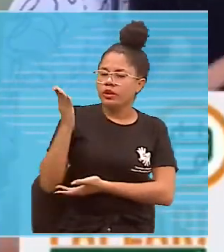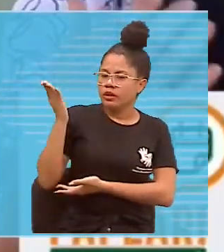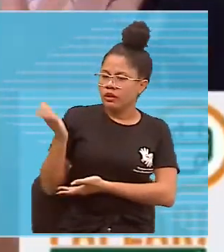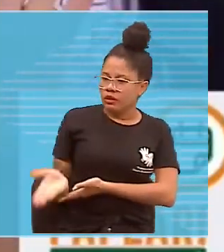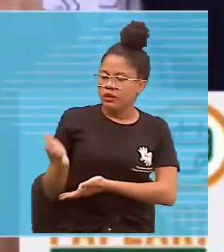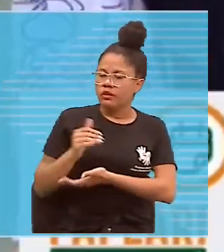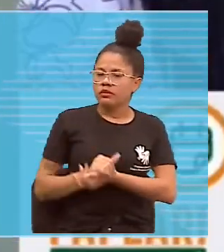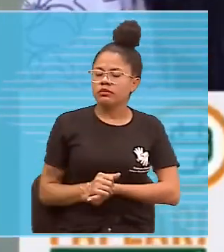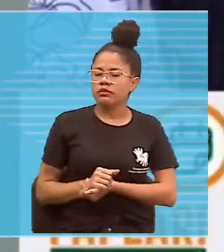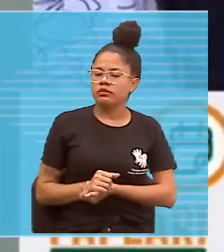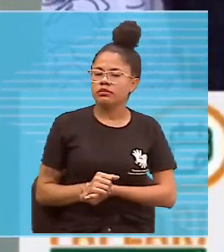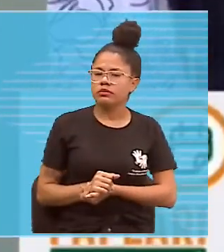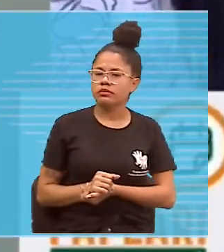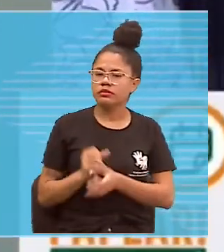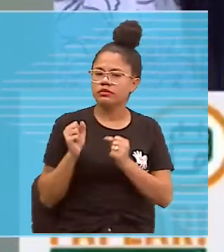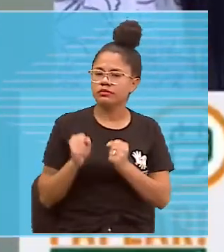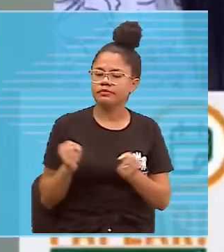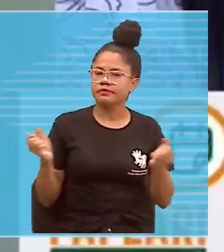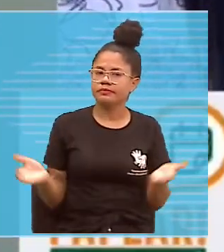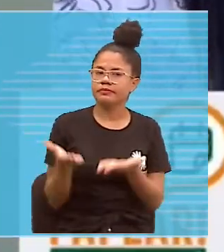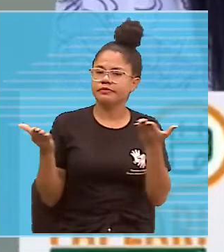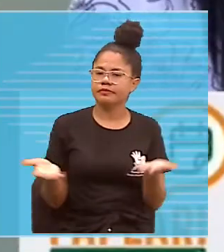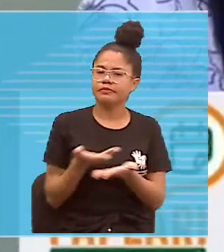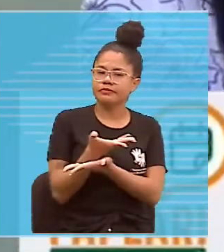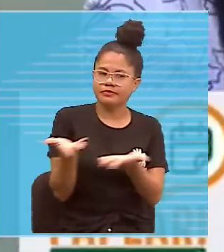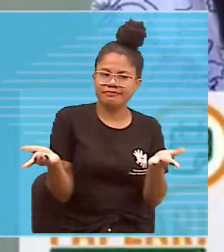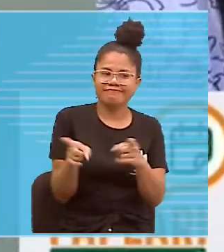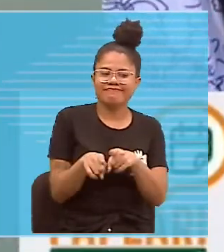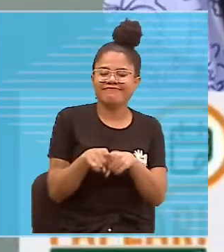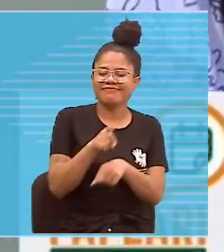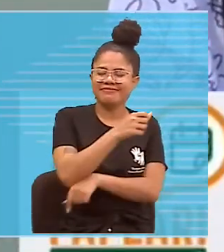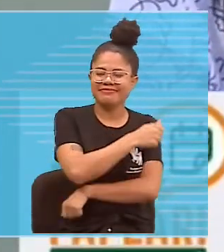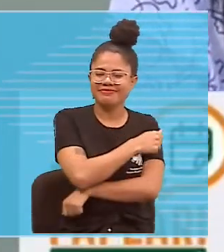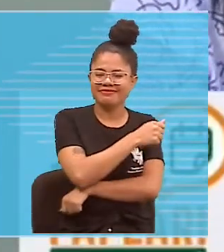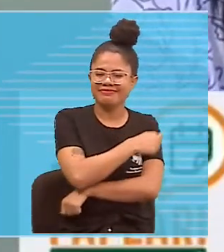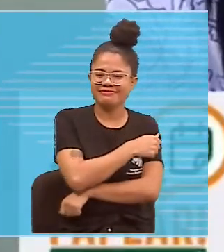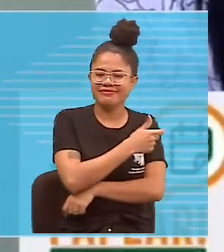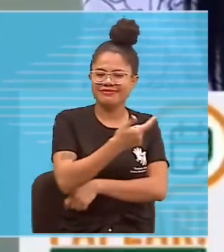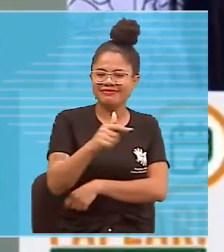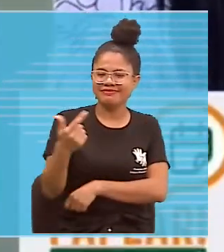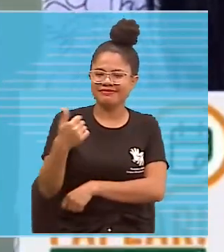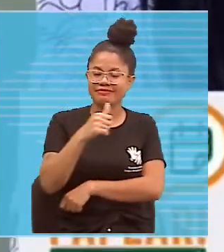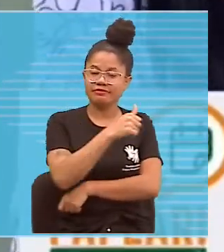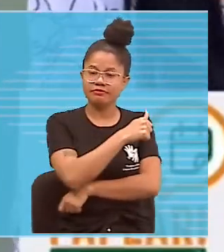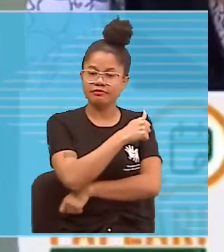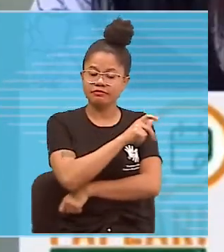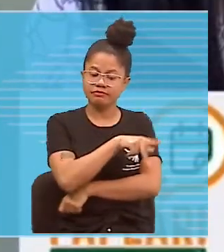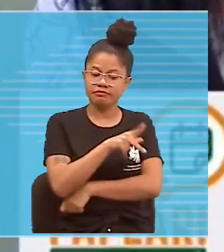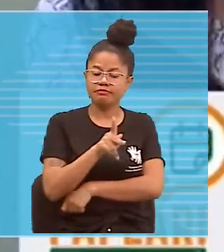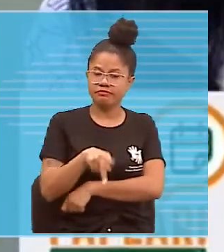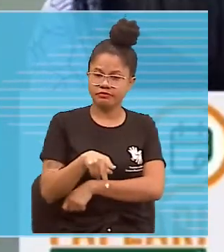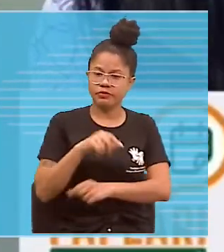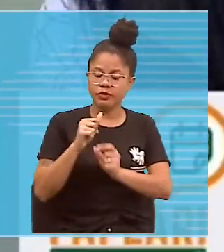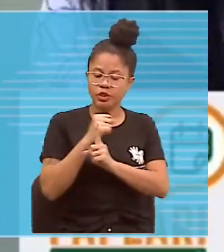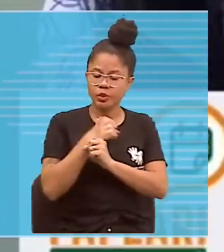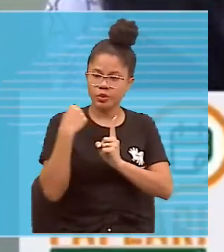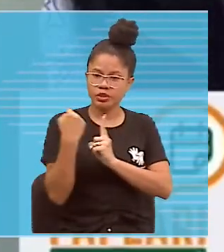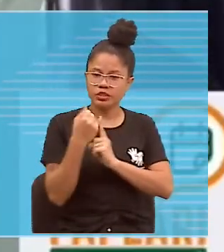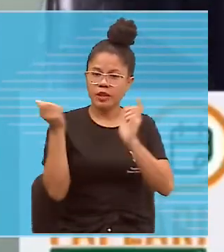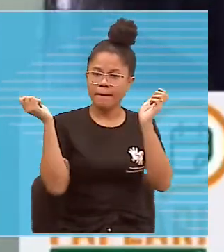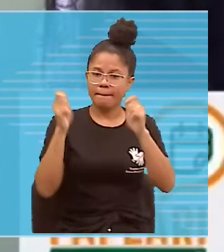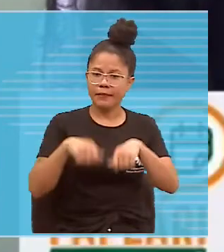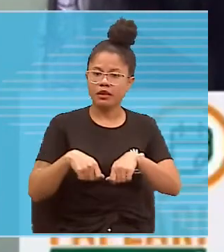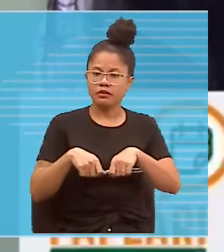o quanto a nossa sociedade, o nosso mundo precisa, né, de que as emoções sejam acolhidas, que a inteligência emocional